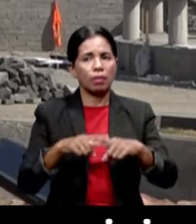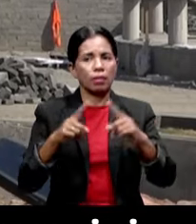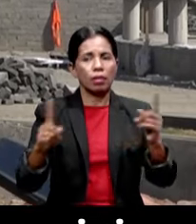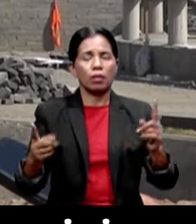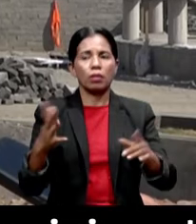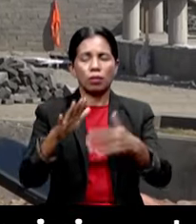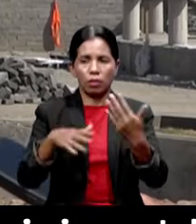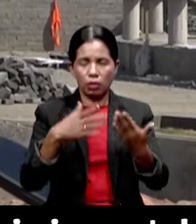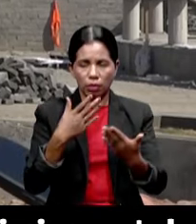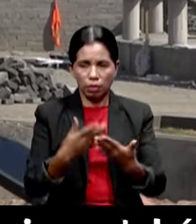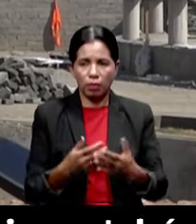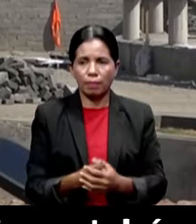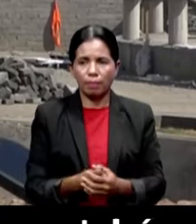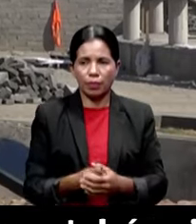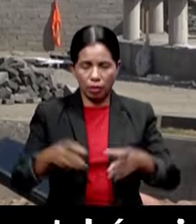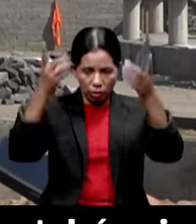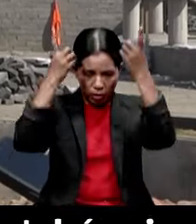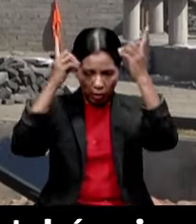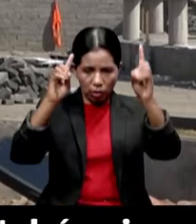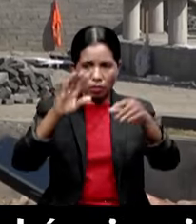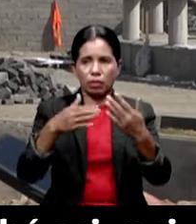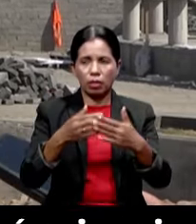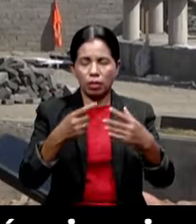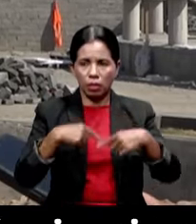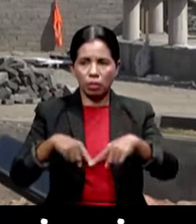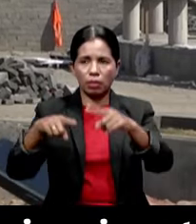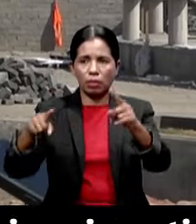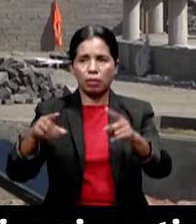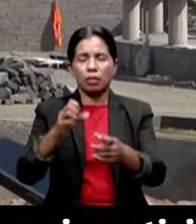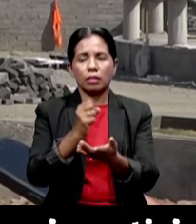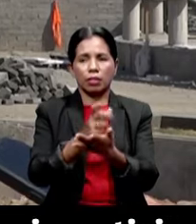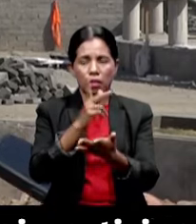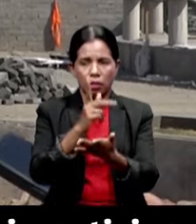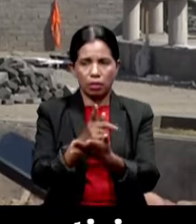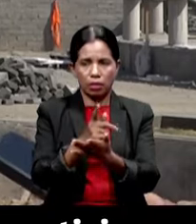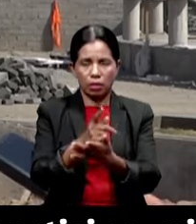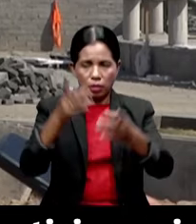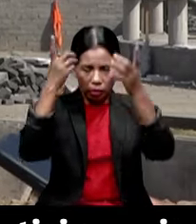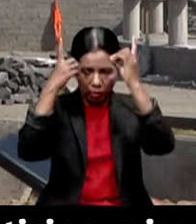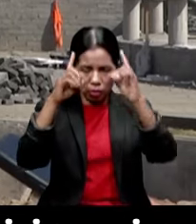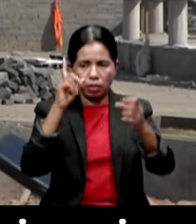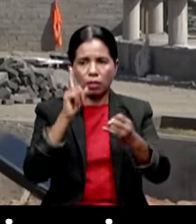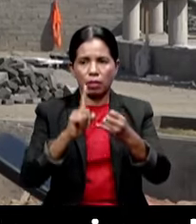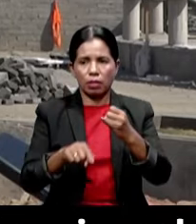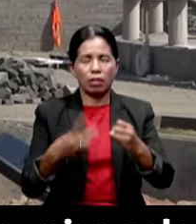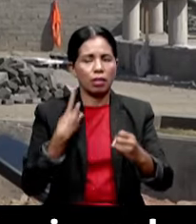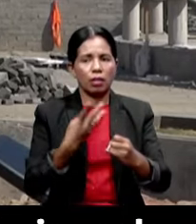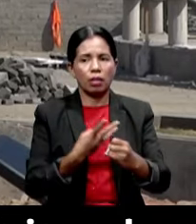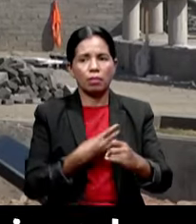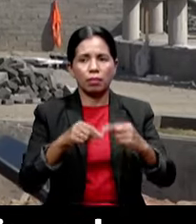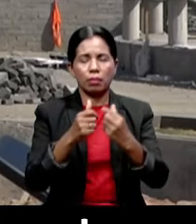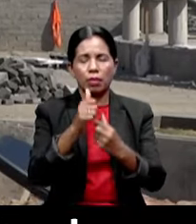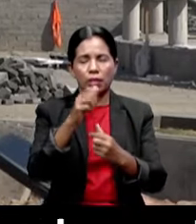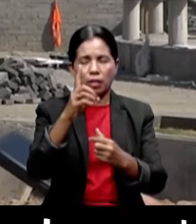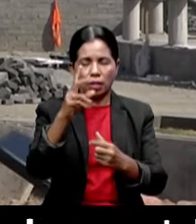position share ne hotu no decision share hotu or se pila phali ba excellence se comes max se bele de cd ikus liu ami equipa de ni